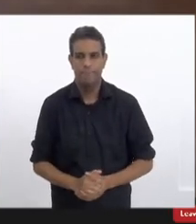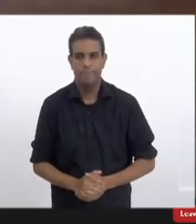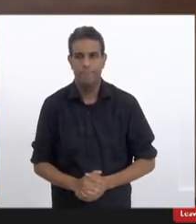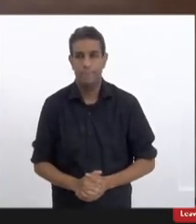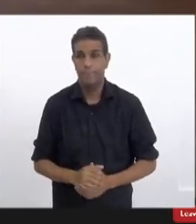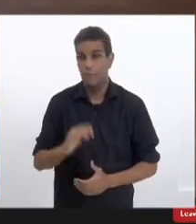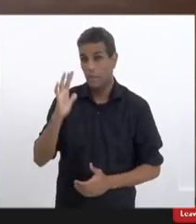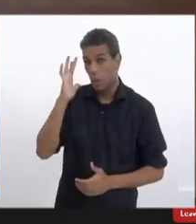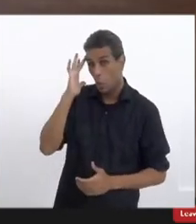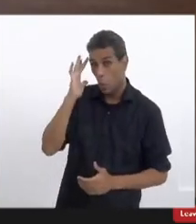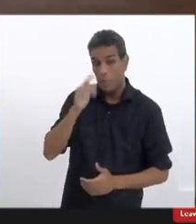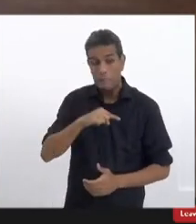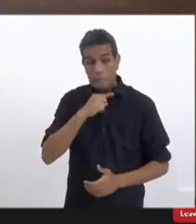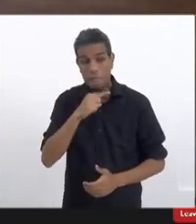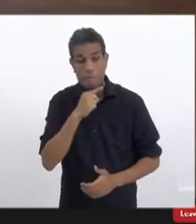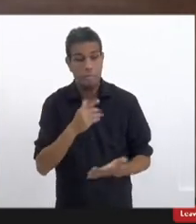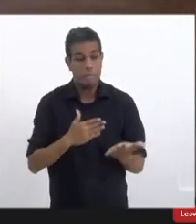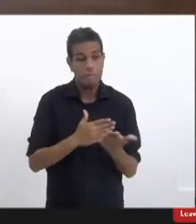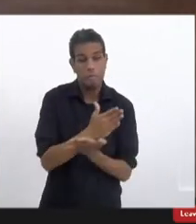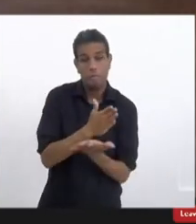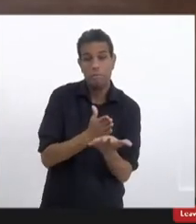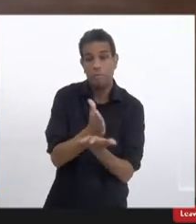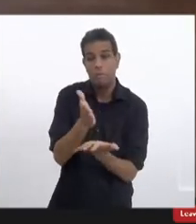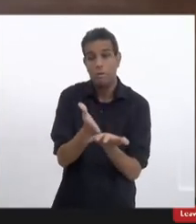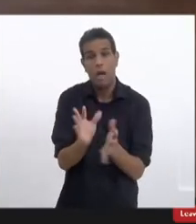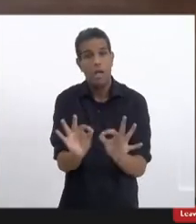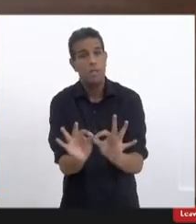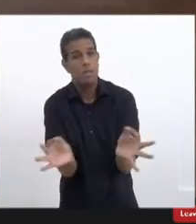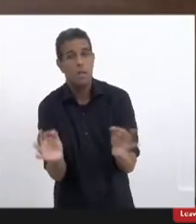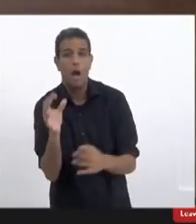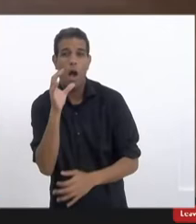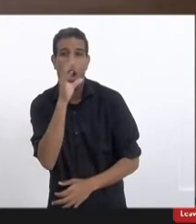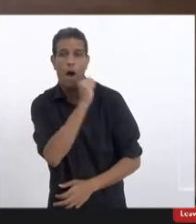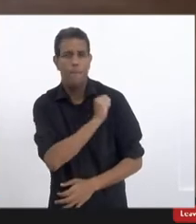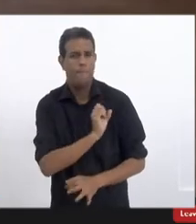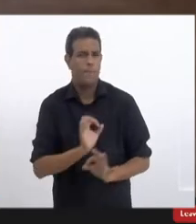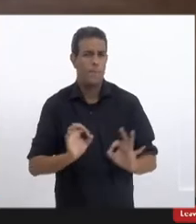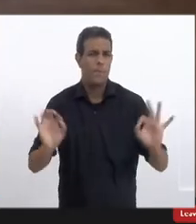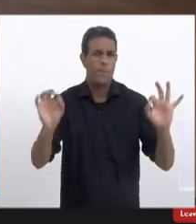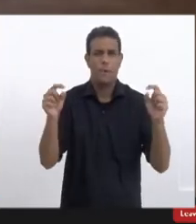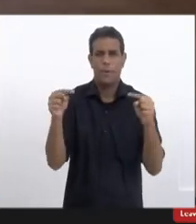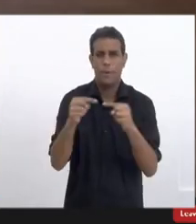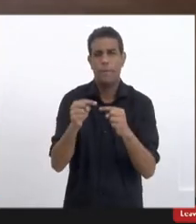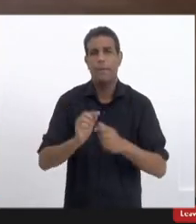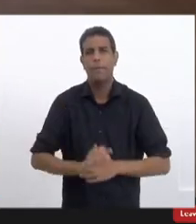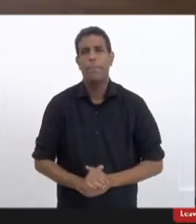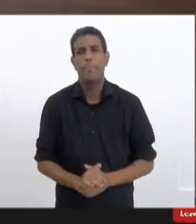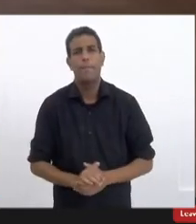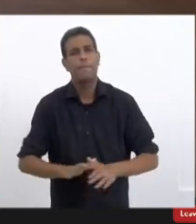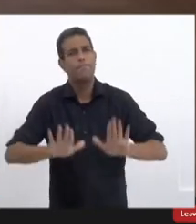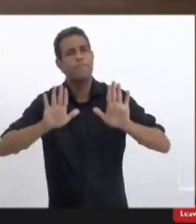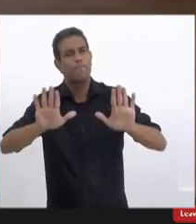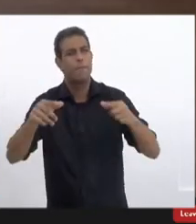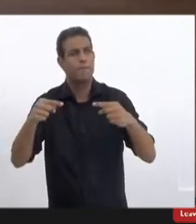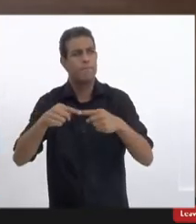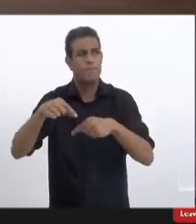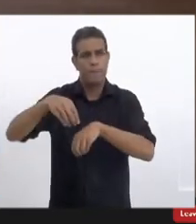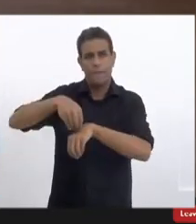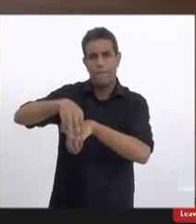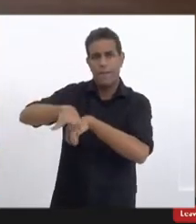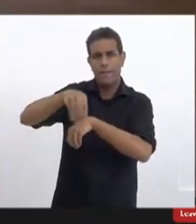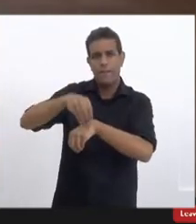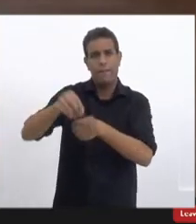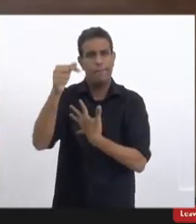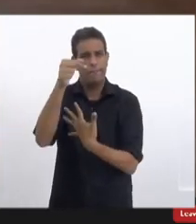Eu acho que a gente não tem saída simples, rápida, ainda mais depois dessa pandemia. E a minha fala vai